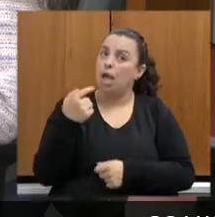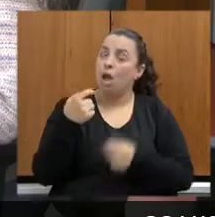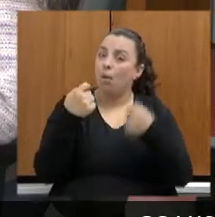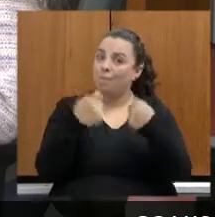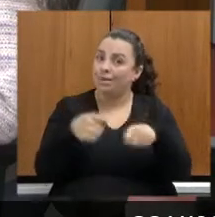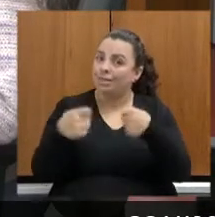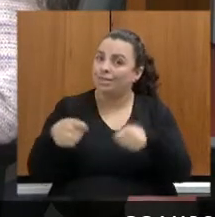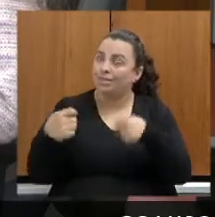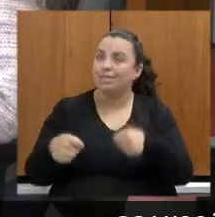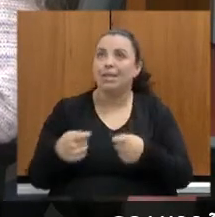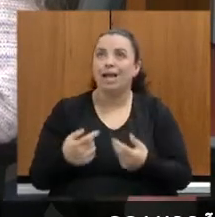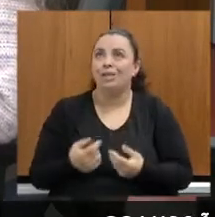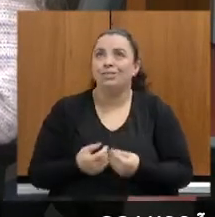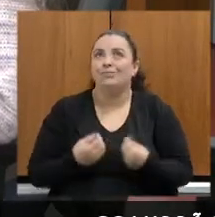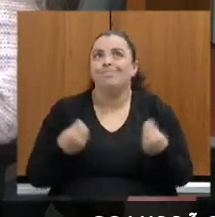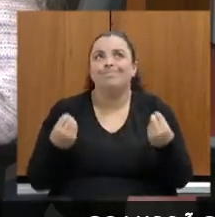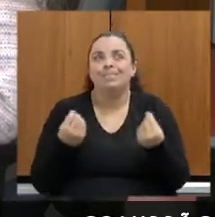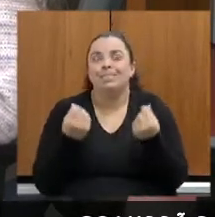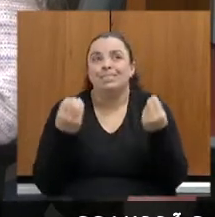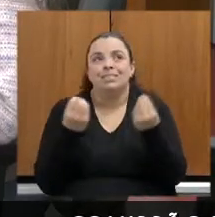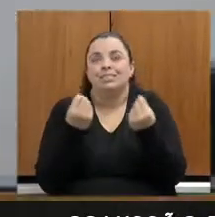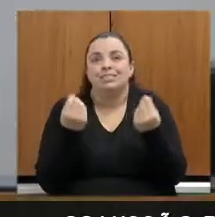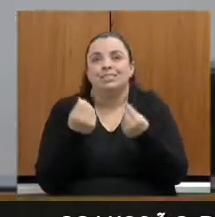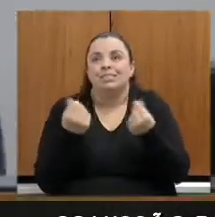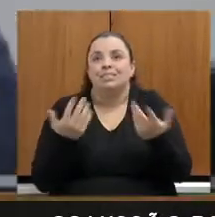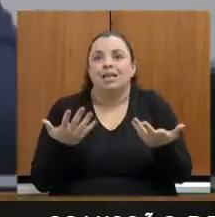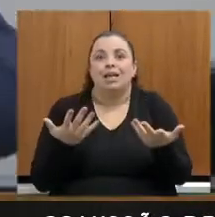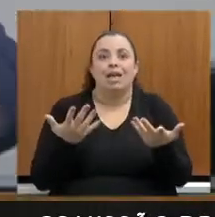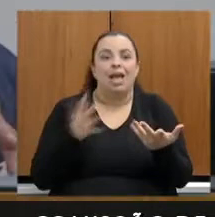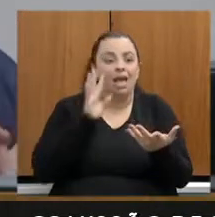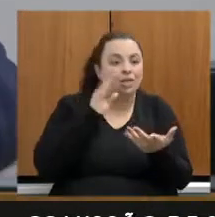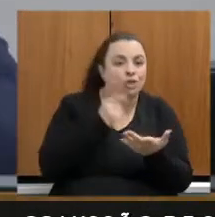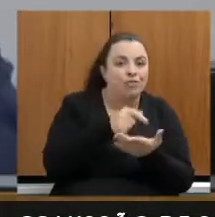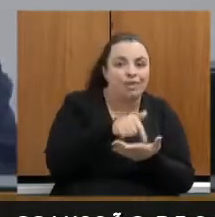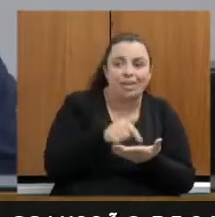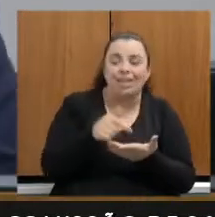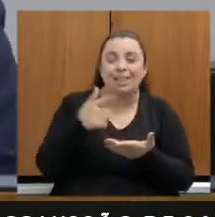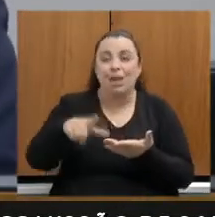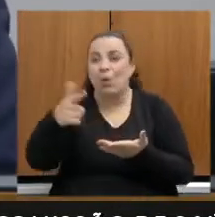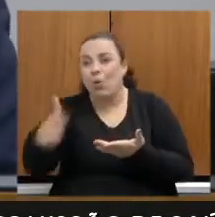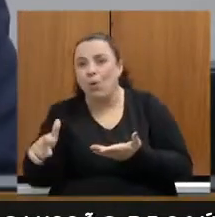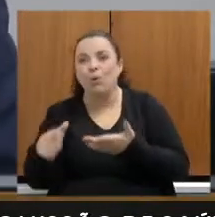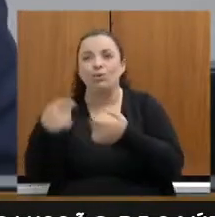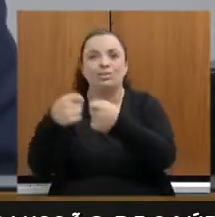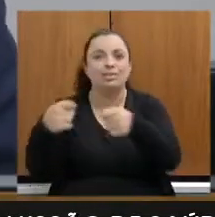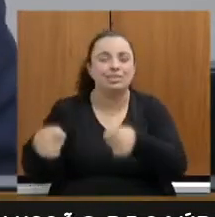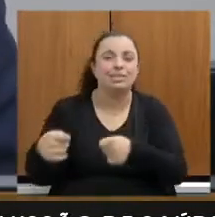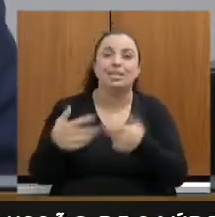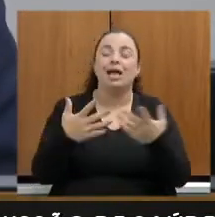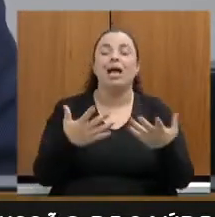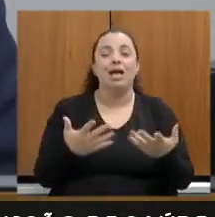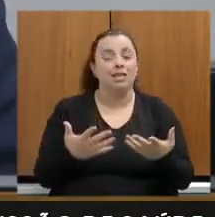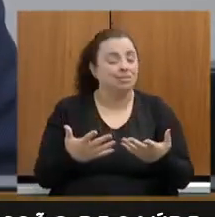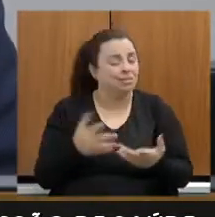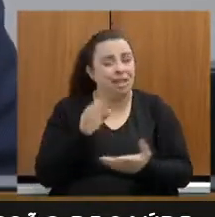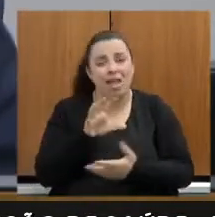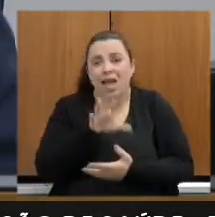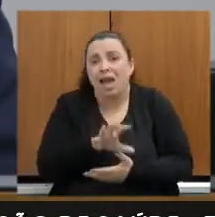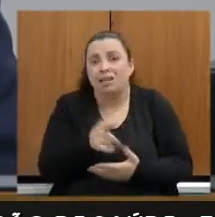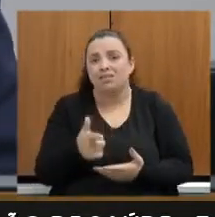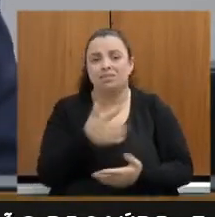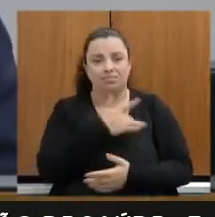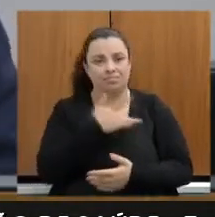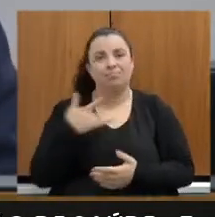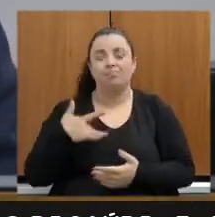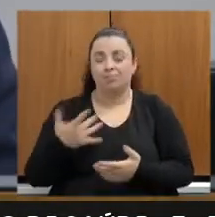incomensuravelmente demanda que você resolve alguma coisa aqui aparece duas lá na frente três e nós vivemos